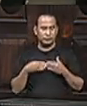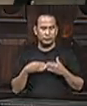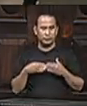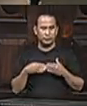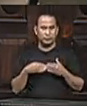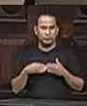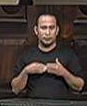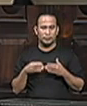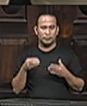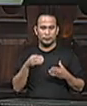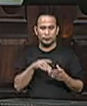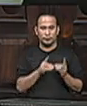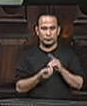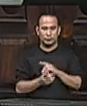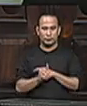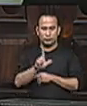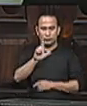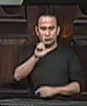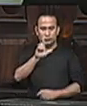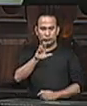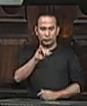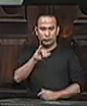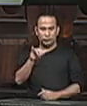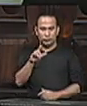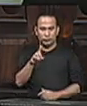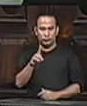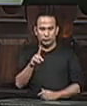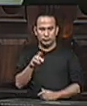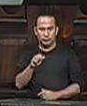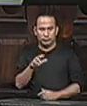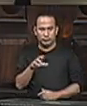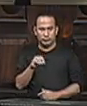Financeira e Controle, deputado Paulo Melo.